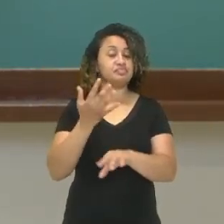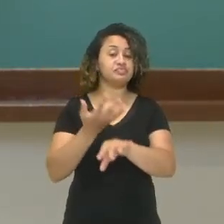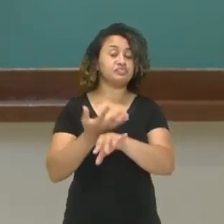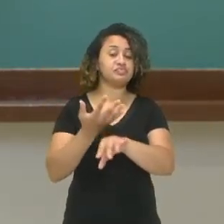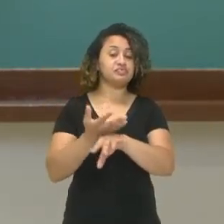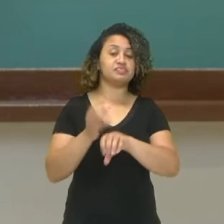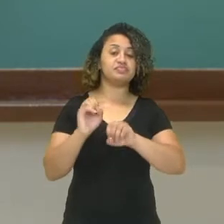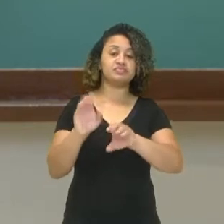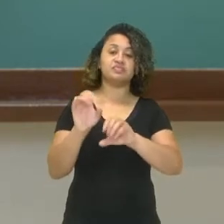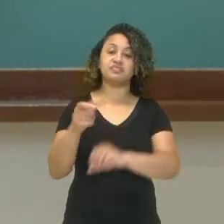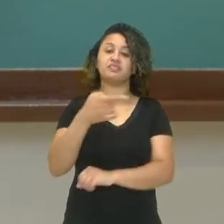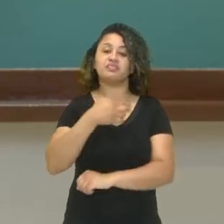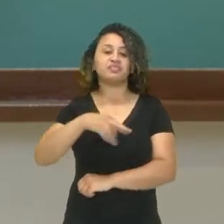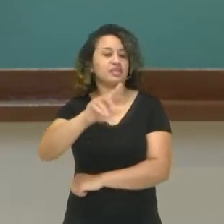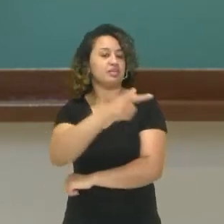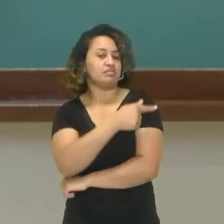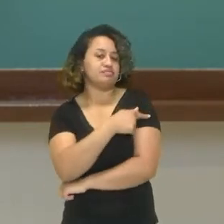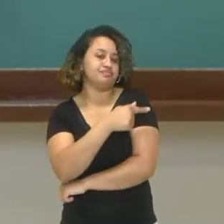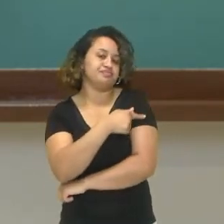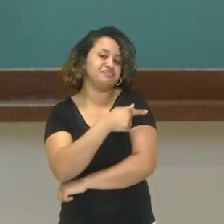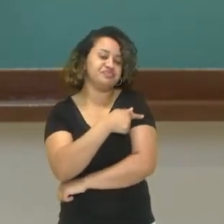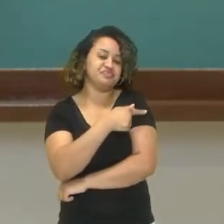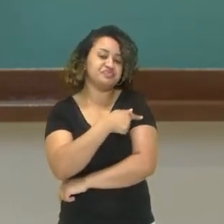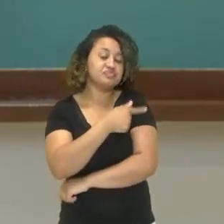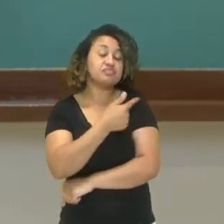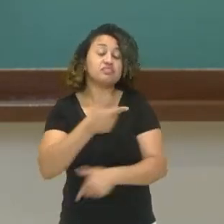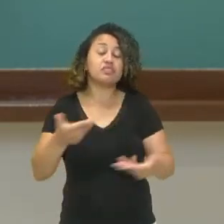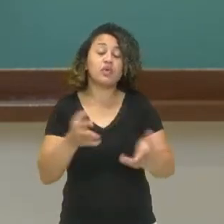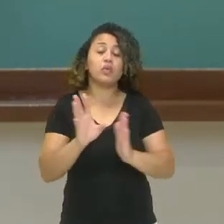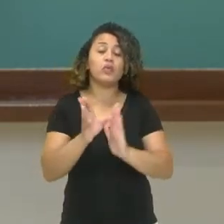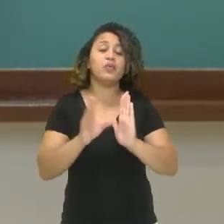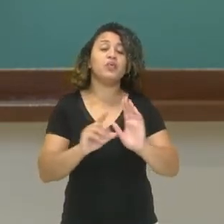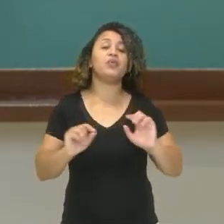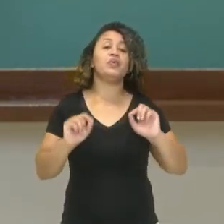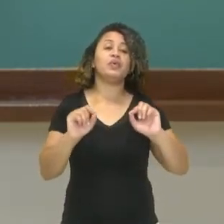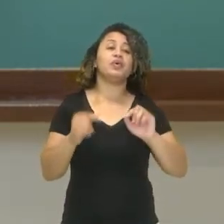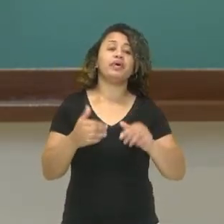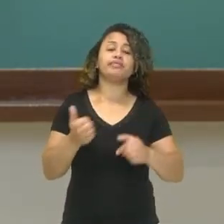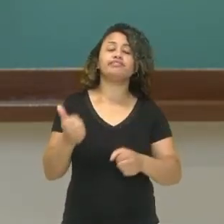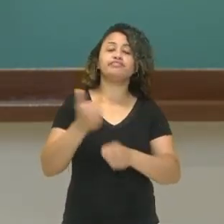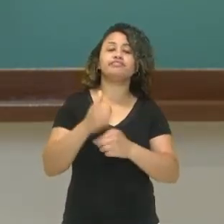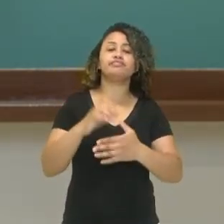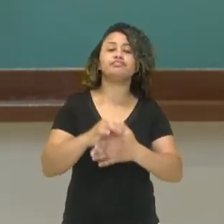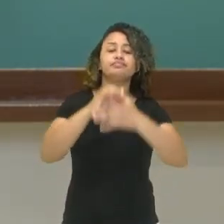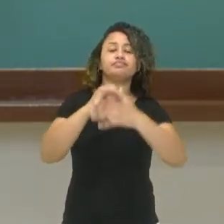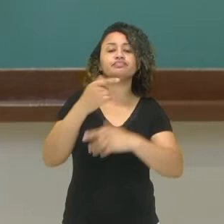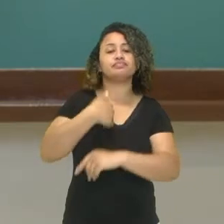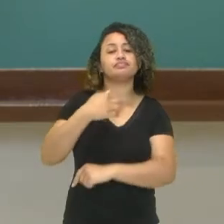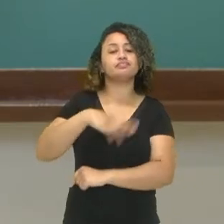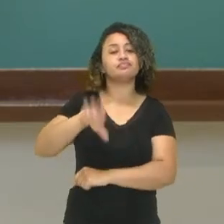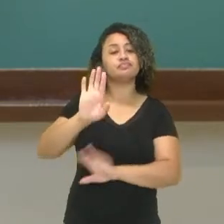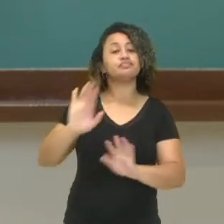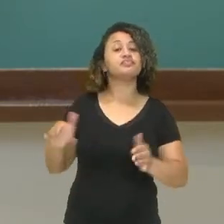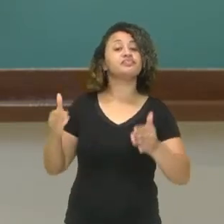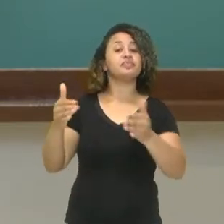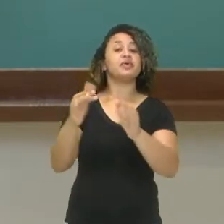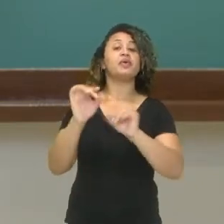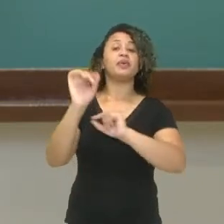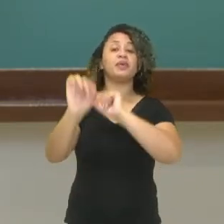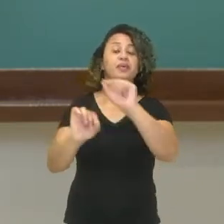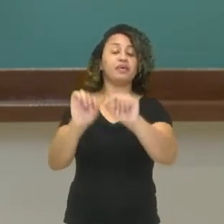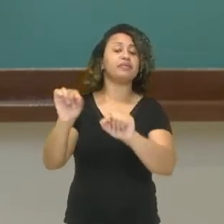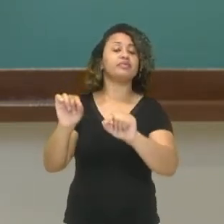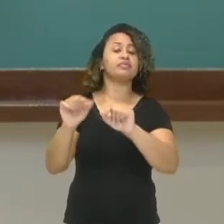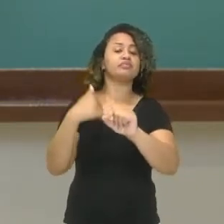ensino religioso, 7º ano, e nós vamos conversar sobre os líderes religiosos, mais especificamente